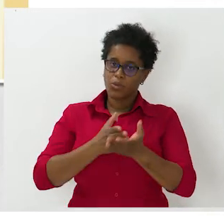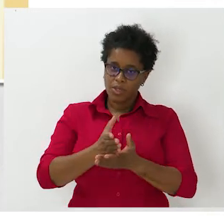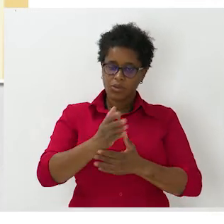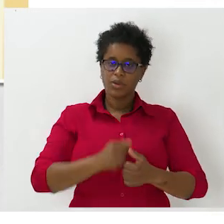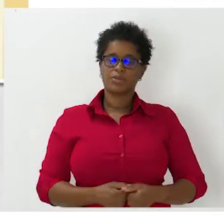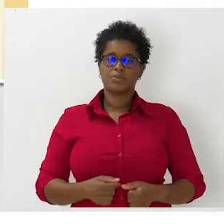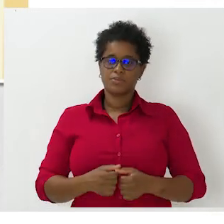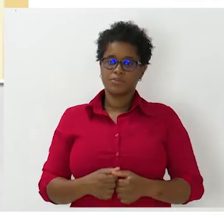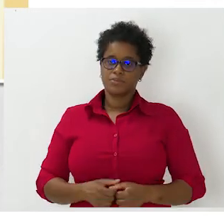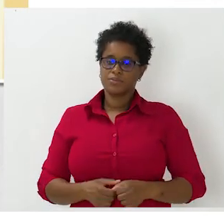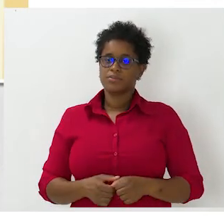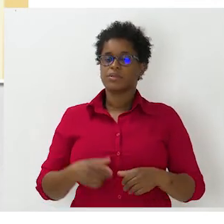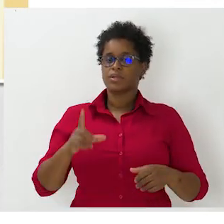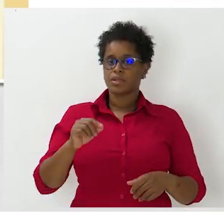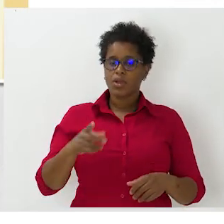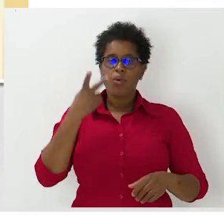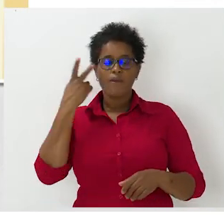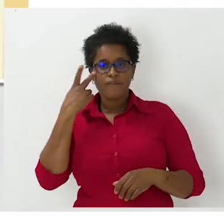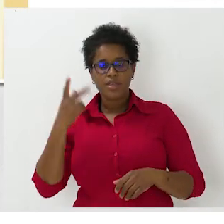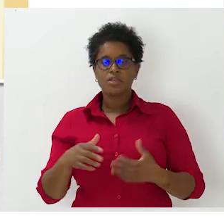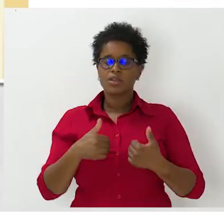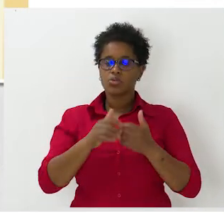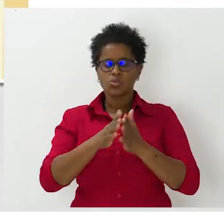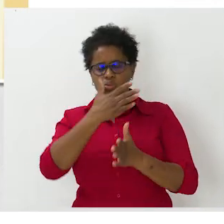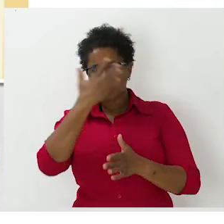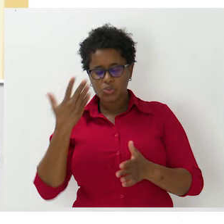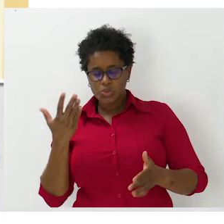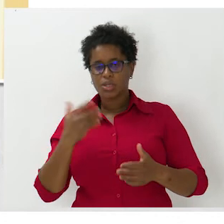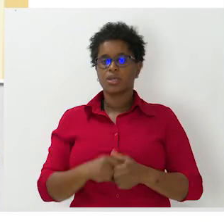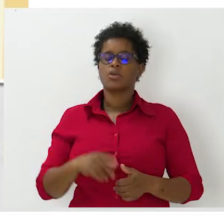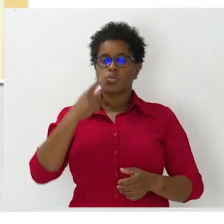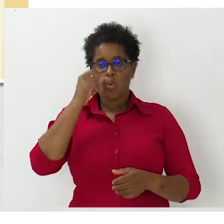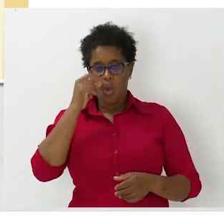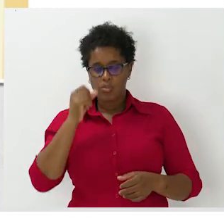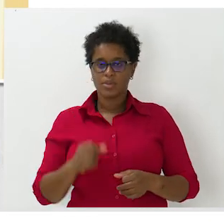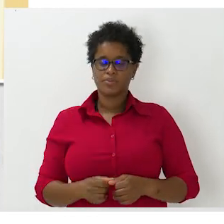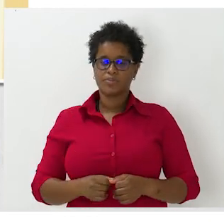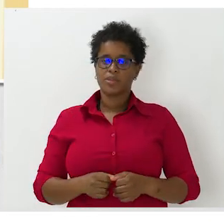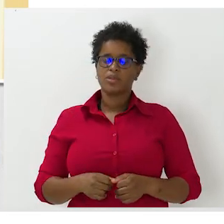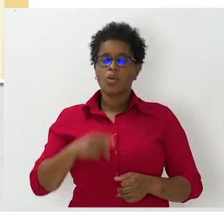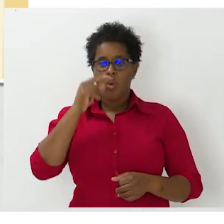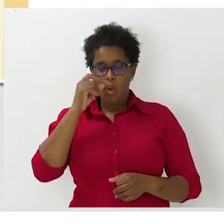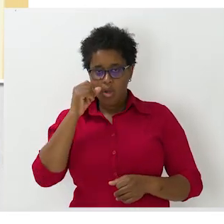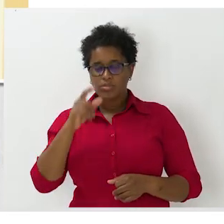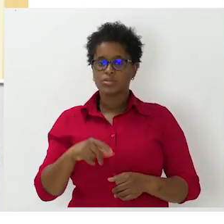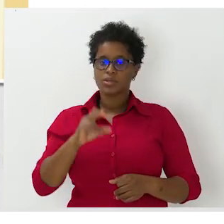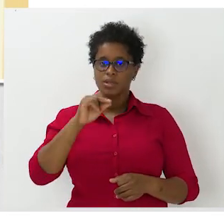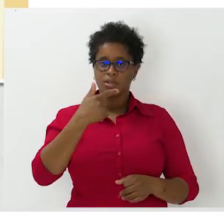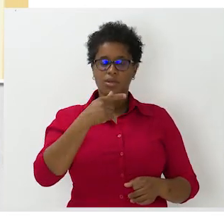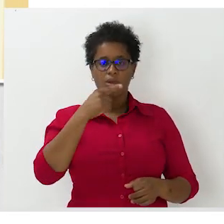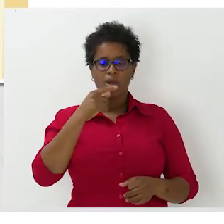Continuando, ainda com a vida cotidiana do homem. Os homens